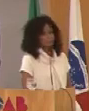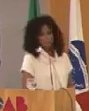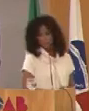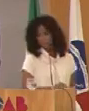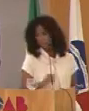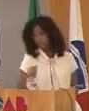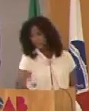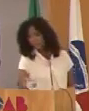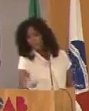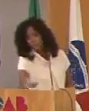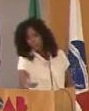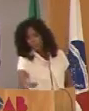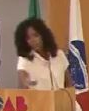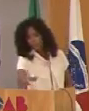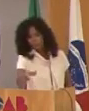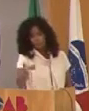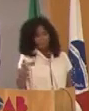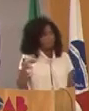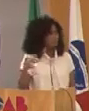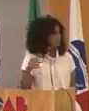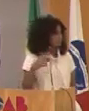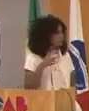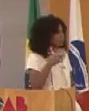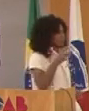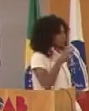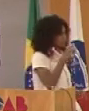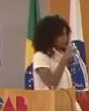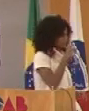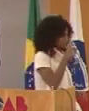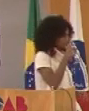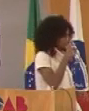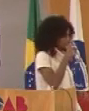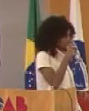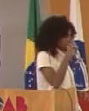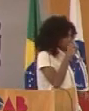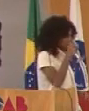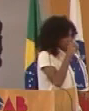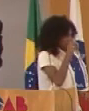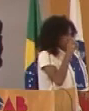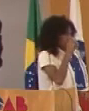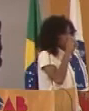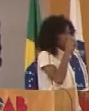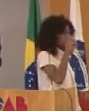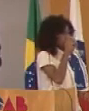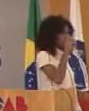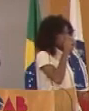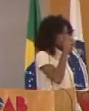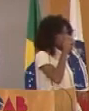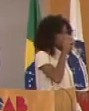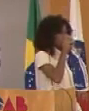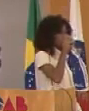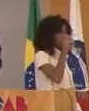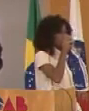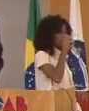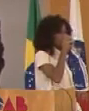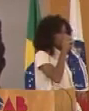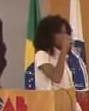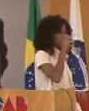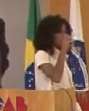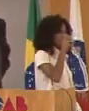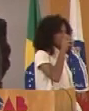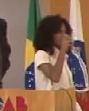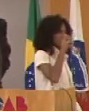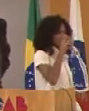pela teóloga alemã Dorothy Zele e atualizado para o contexto brasileiro por alguns teólogos e